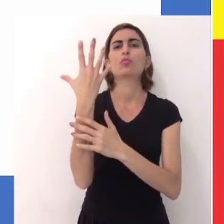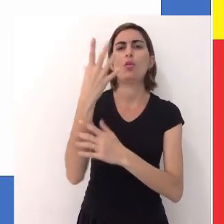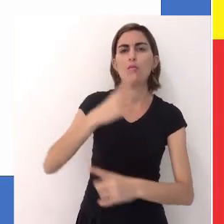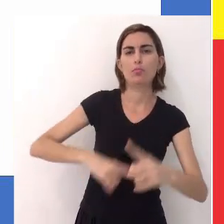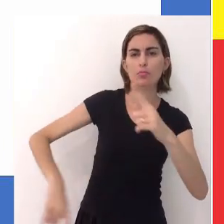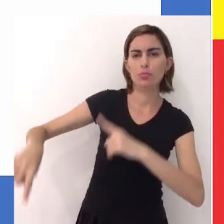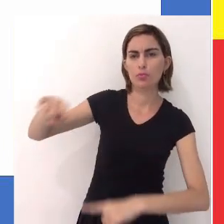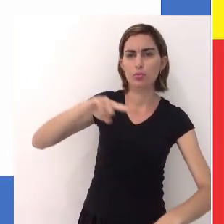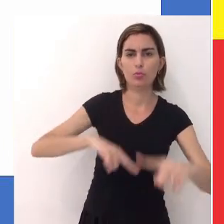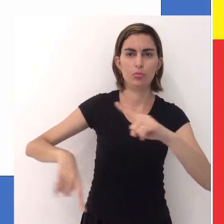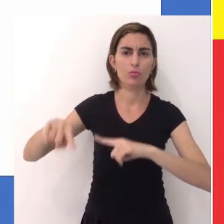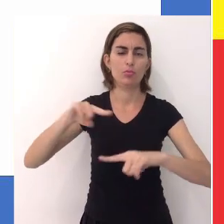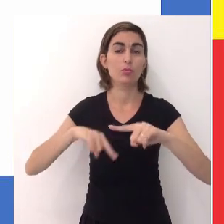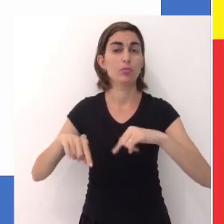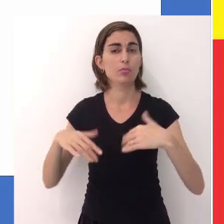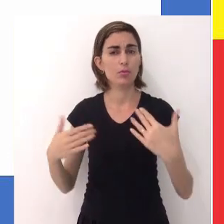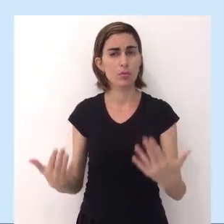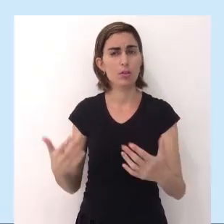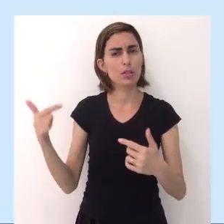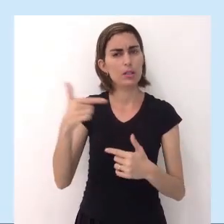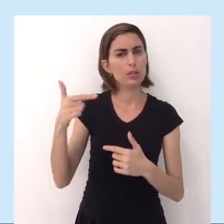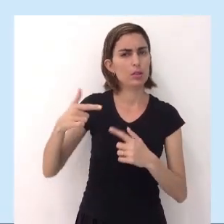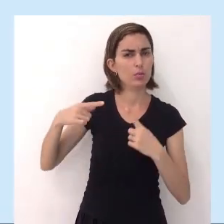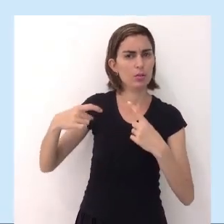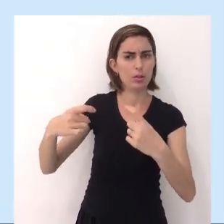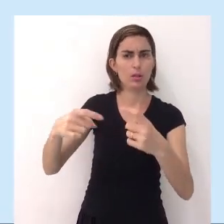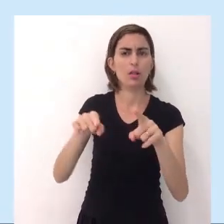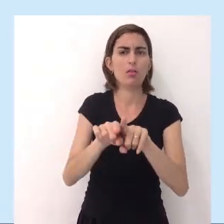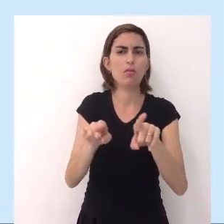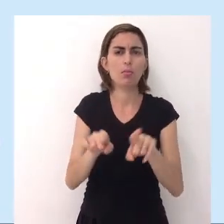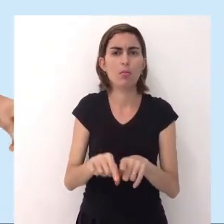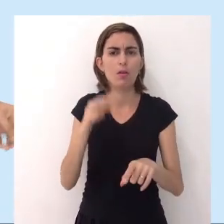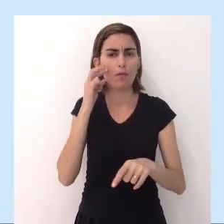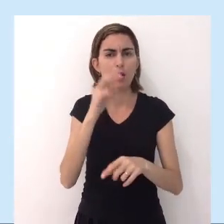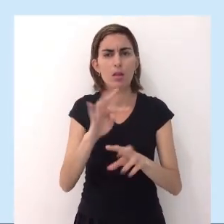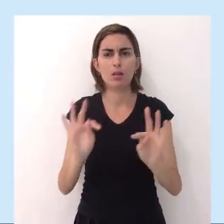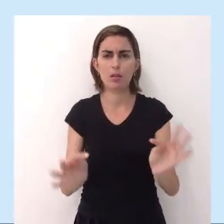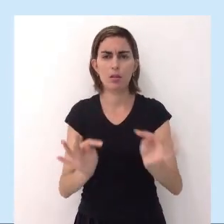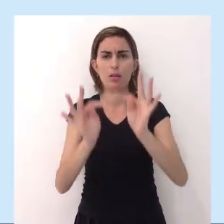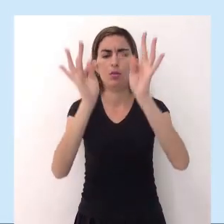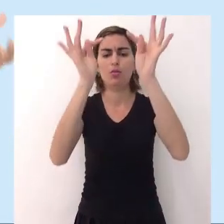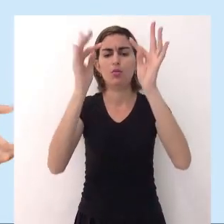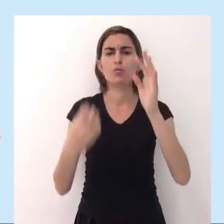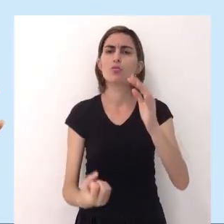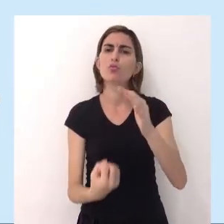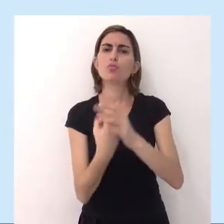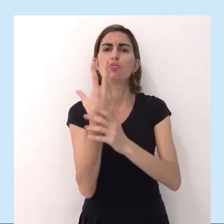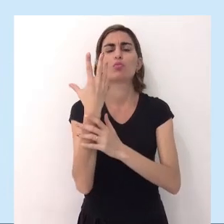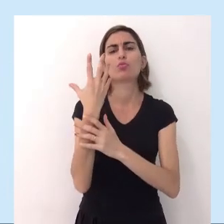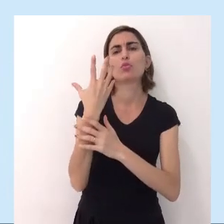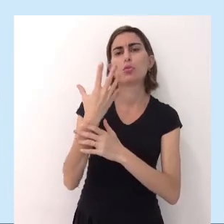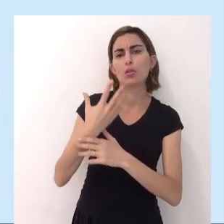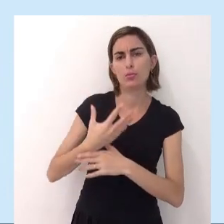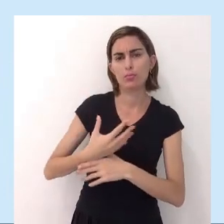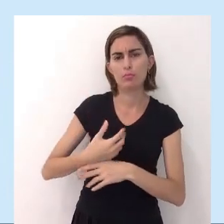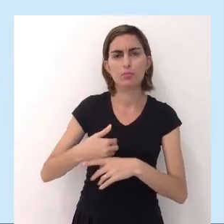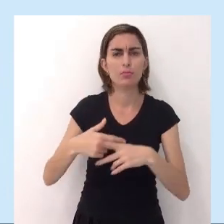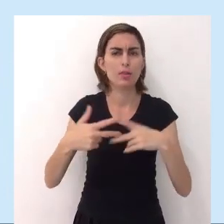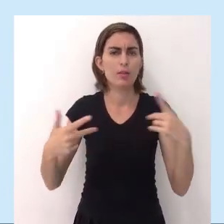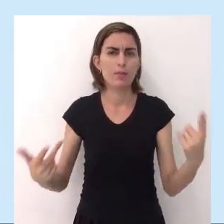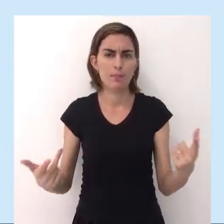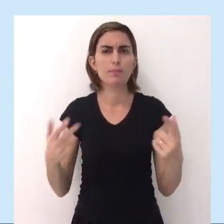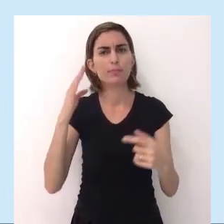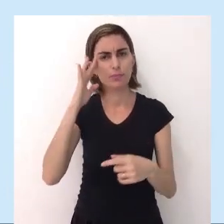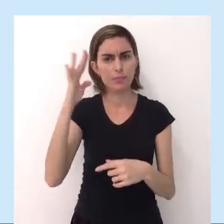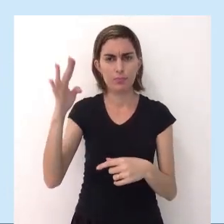querendo dominar, querendo controlar, tá? Na Segunda Guerra Mundial a gente vai ver também que muitas tecnologias surgem, tá? Então, um